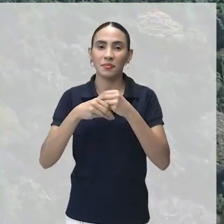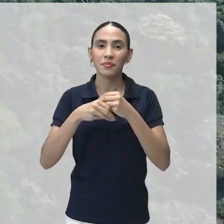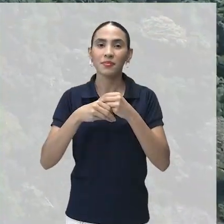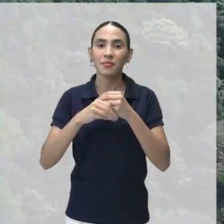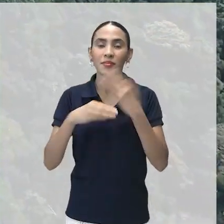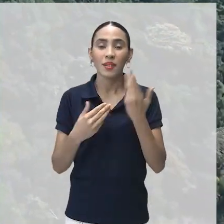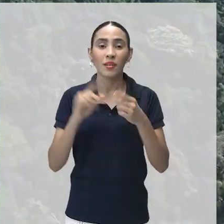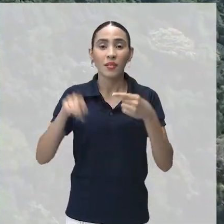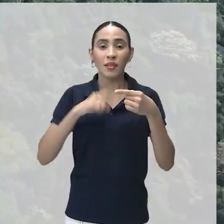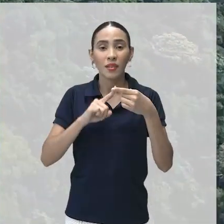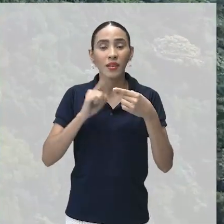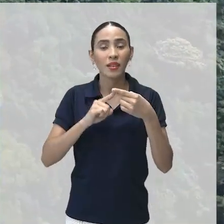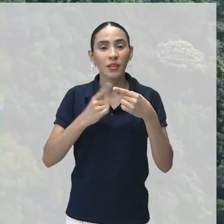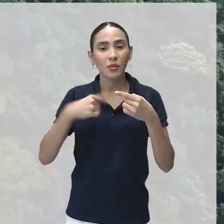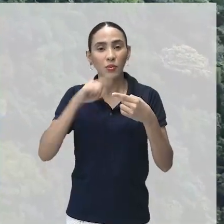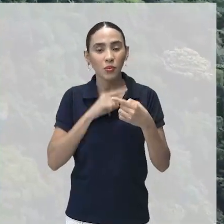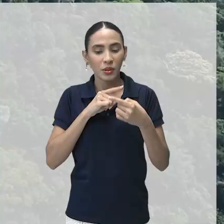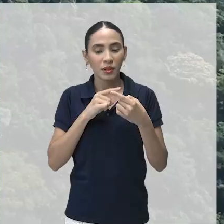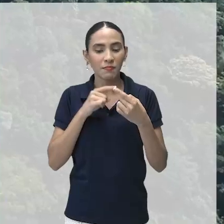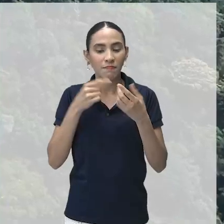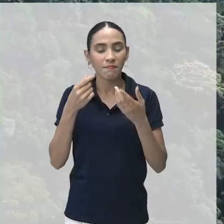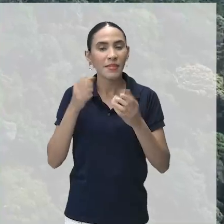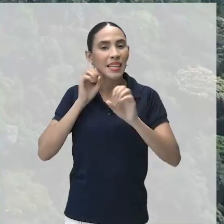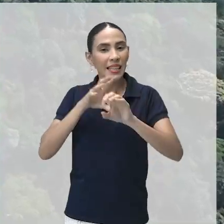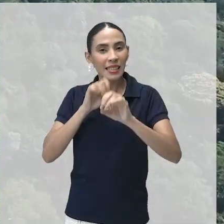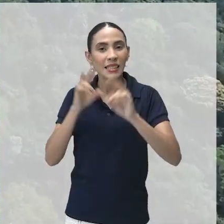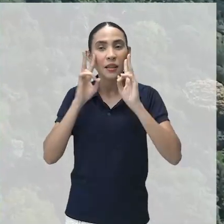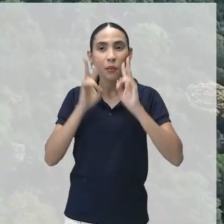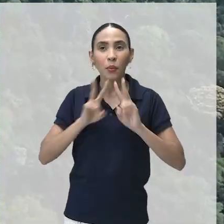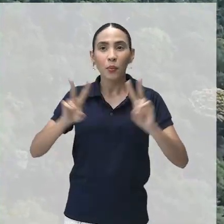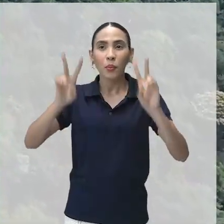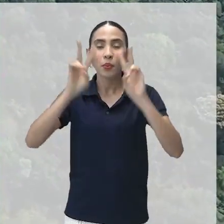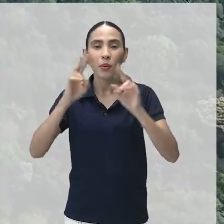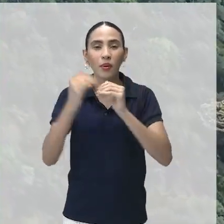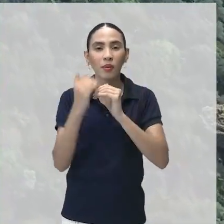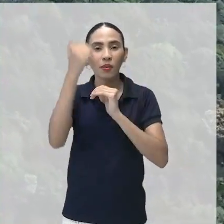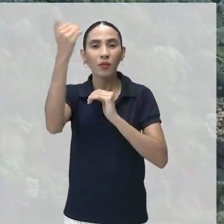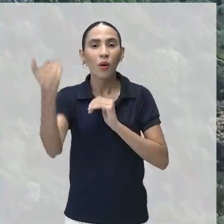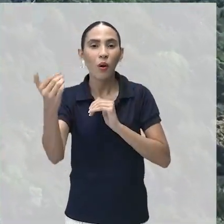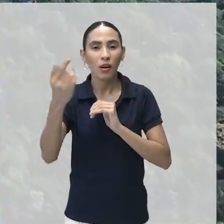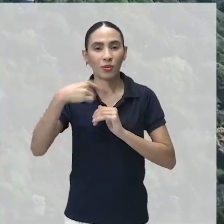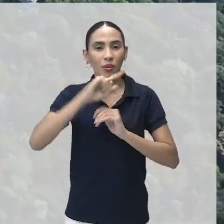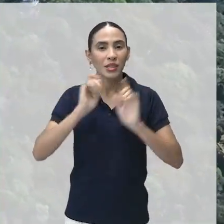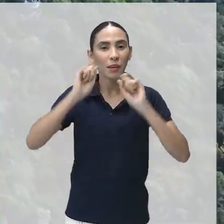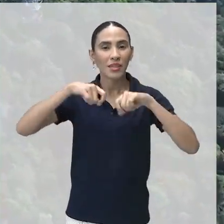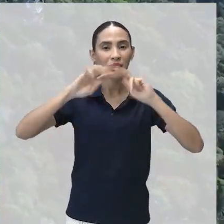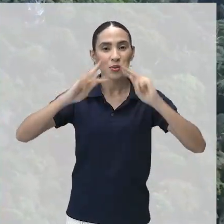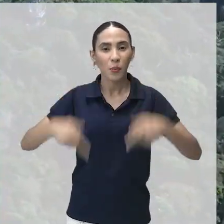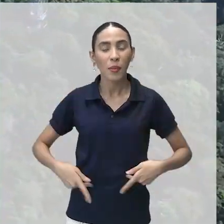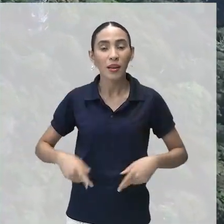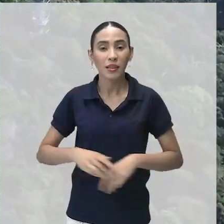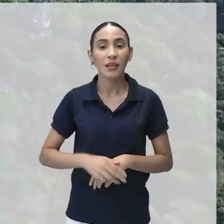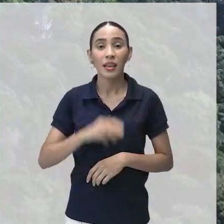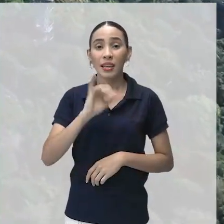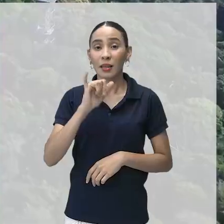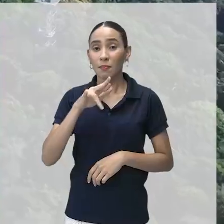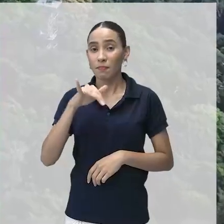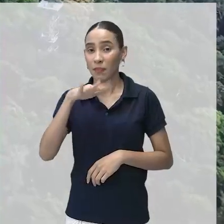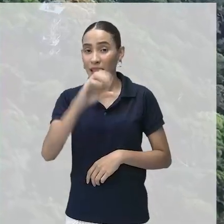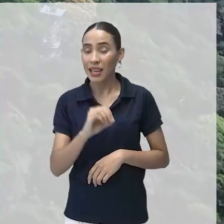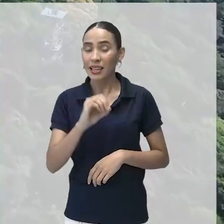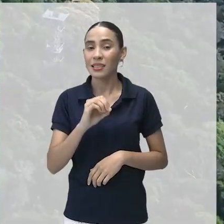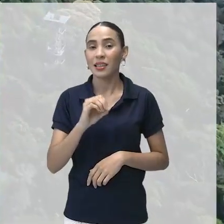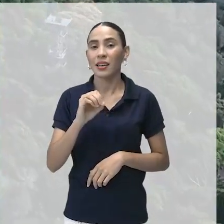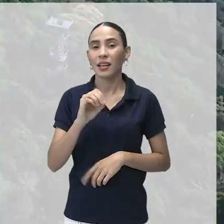A transcendência nos inspira a olhar para além, a buscar o que está fora de nós. A imanência, por outro